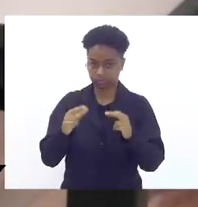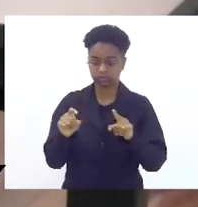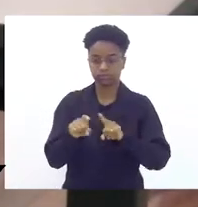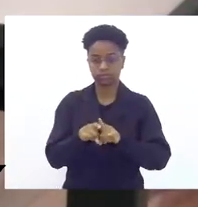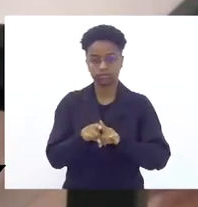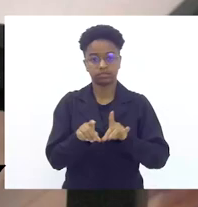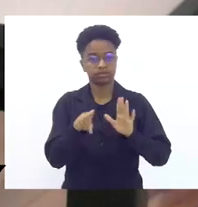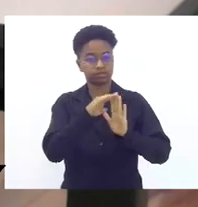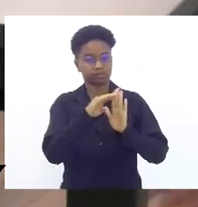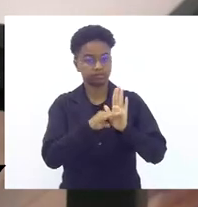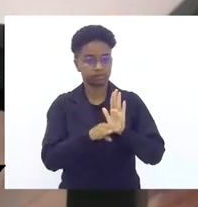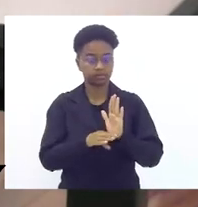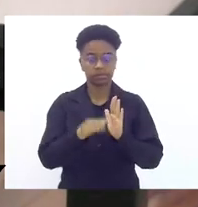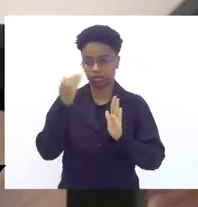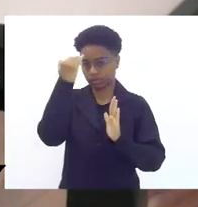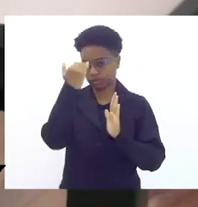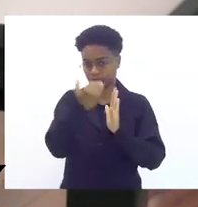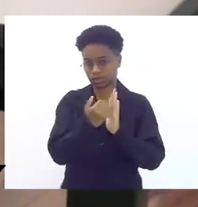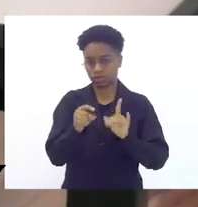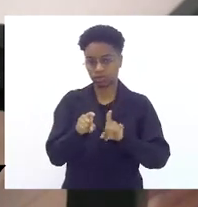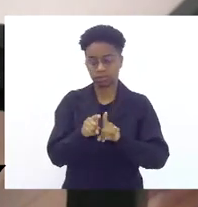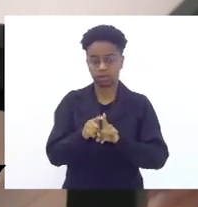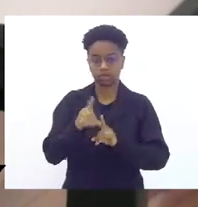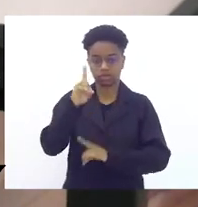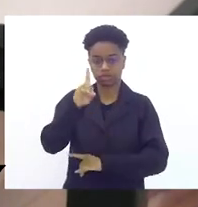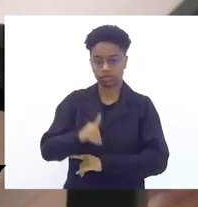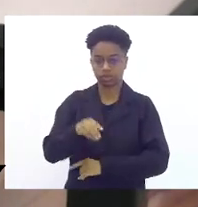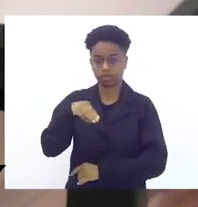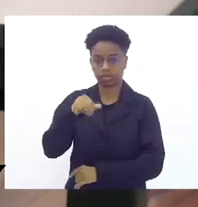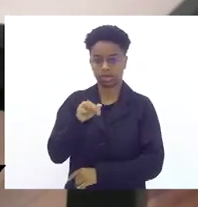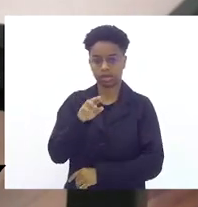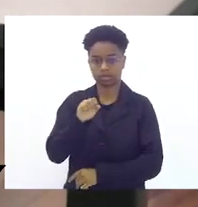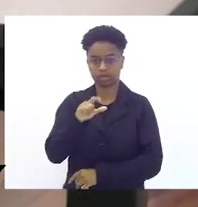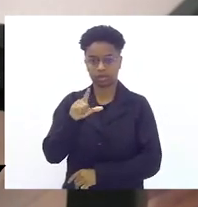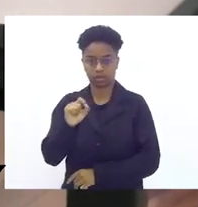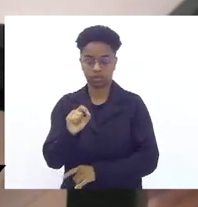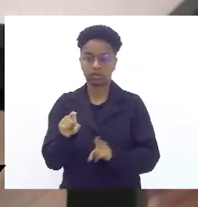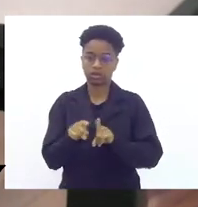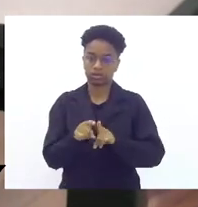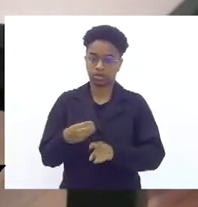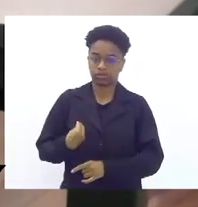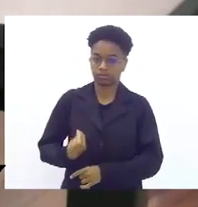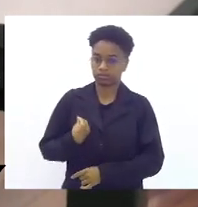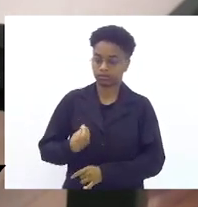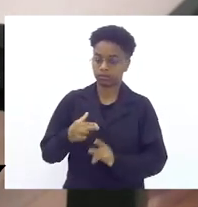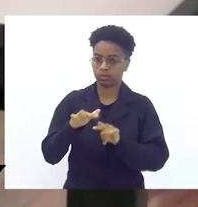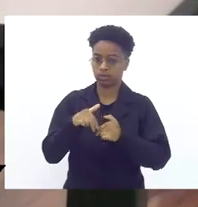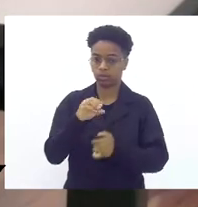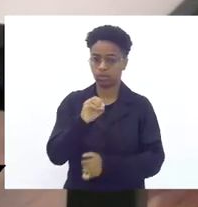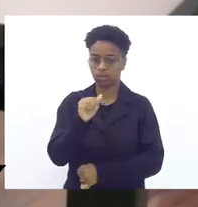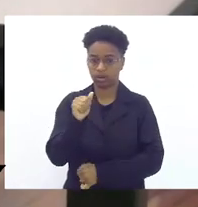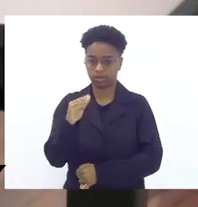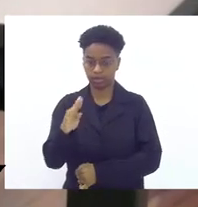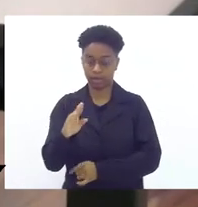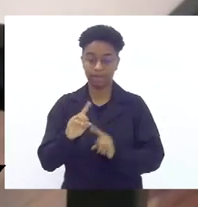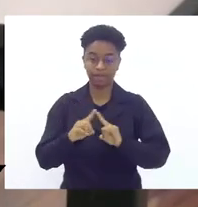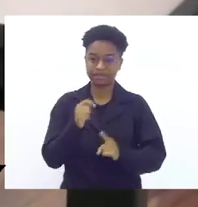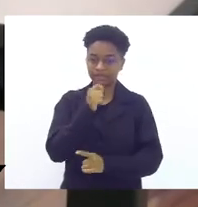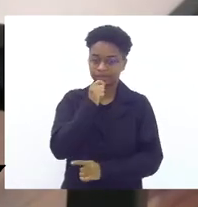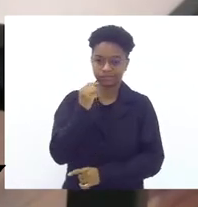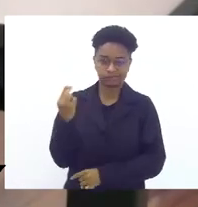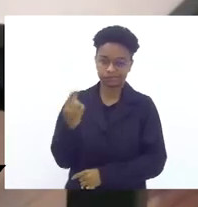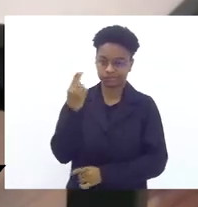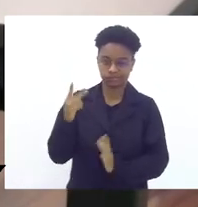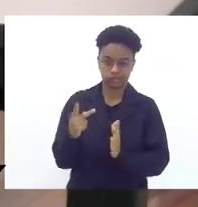prerrogativas aí cumprimento também o diretor tesoureiro Marcelo Oliveira também presente aqui pela OAB sem isso não seria